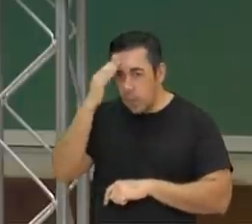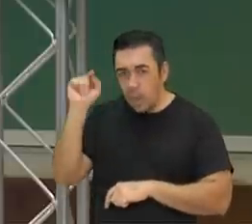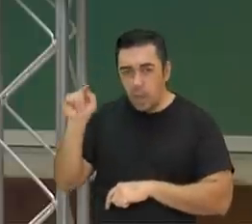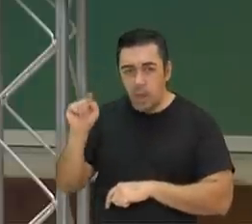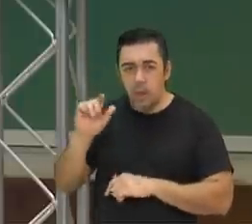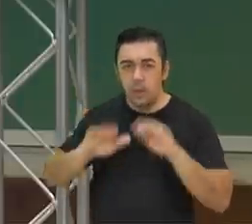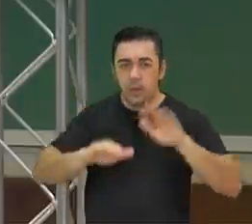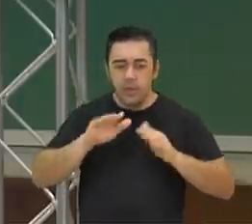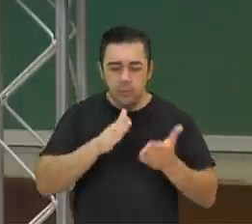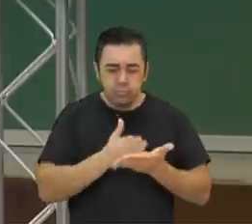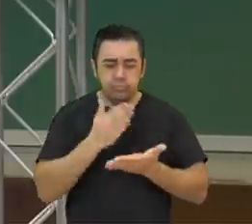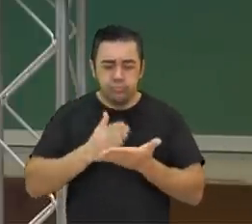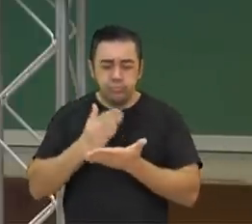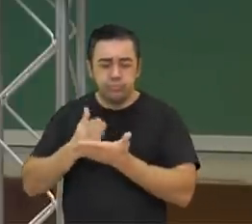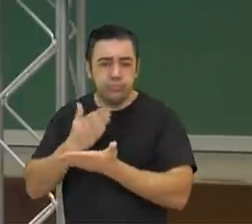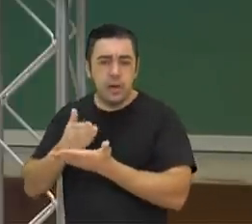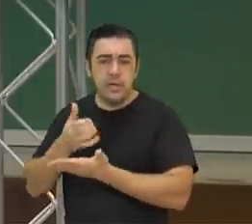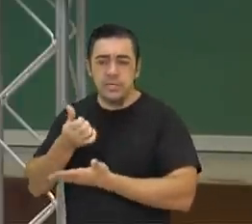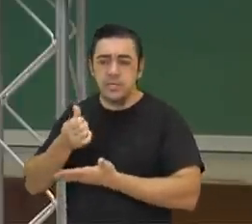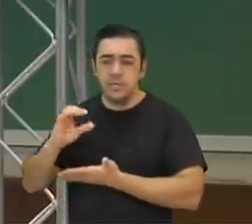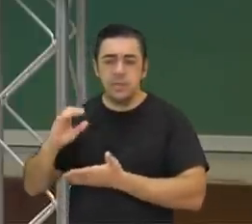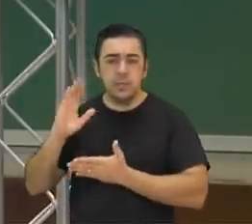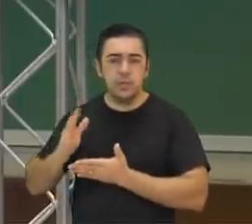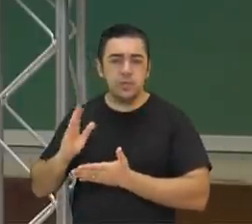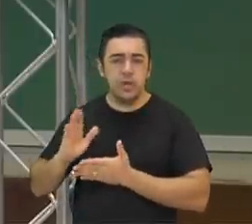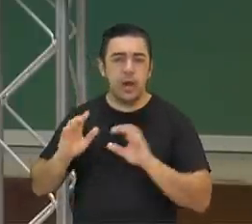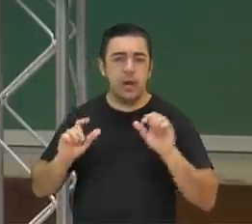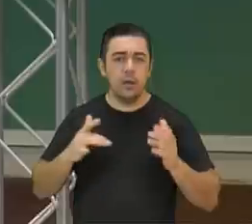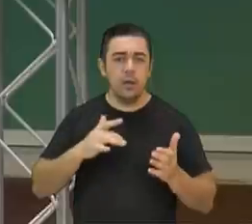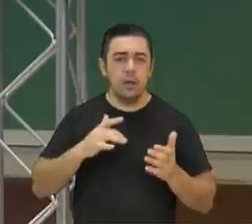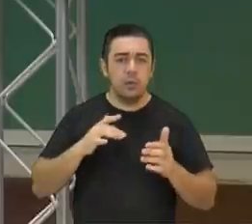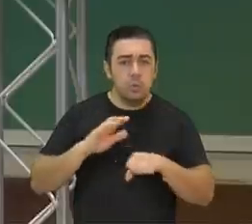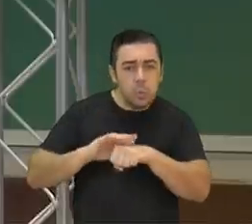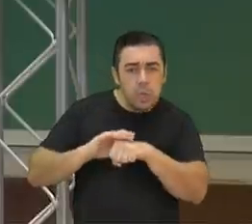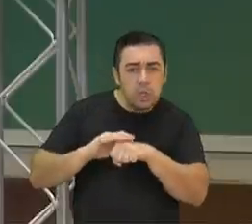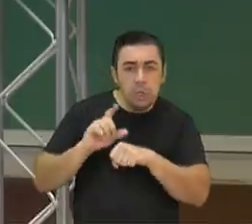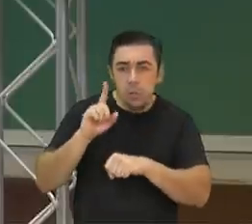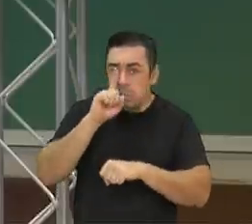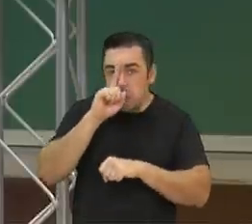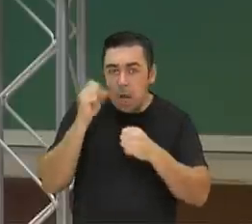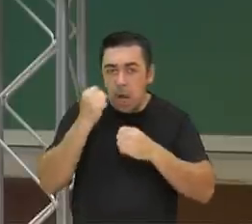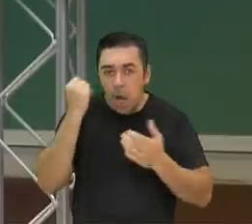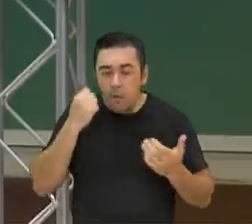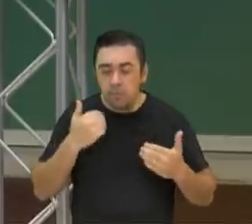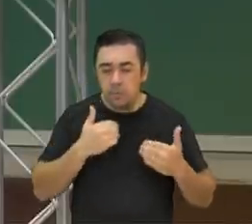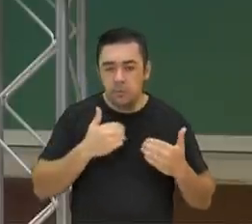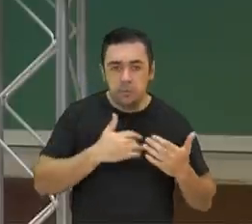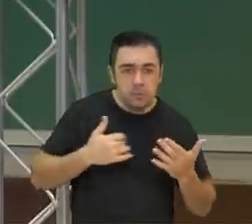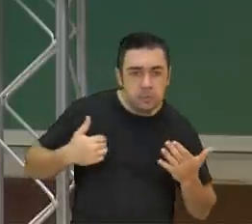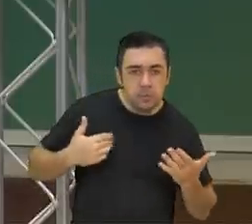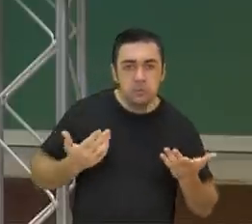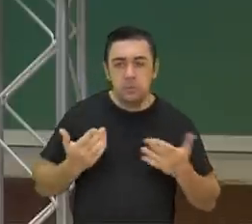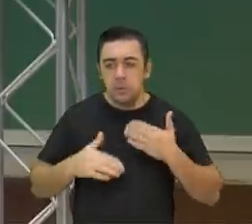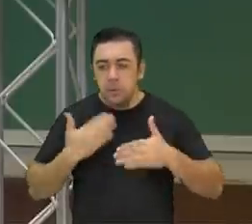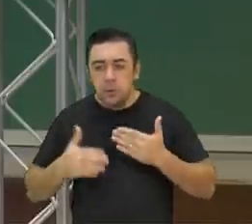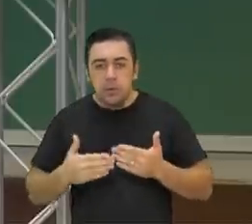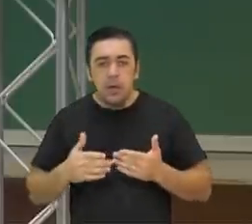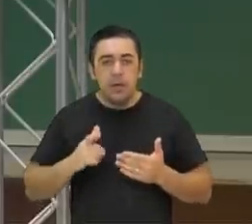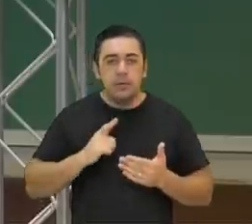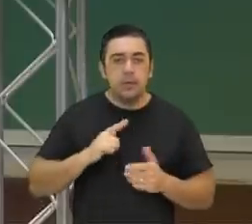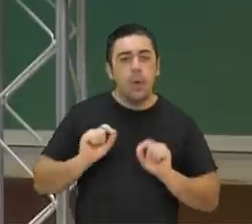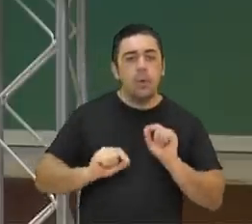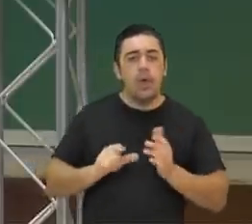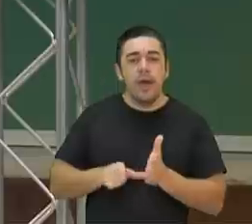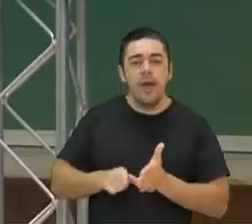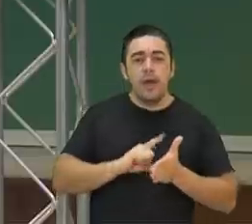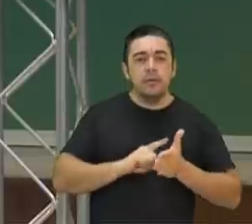pela página 60 ele já esteja talvez com pneumonia ou com alguma doença mais grave respiratória. Então, a gente tem ali um flash